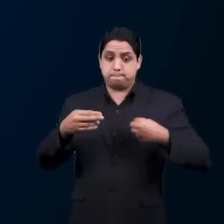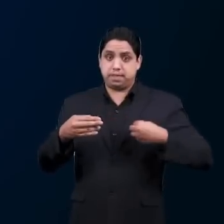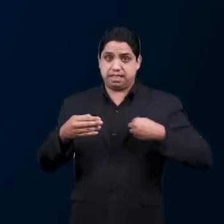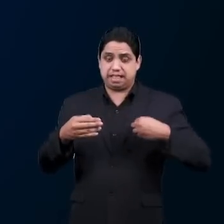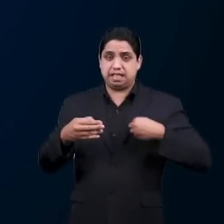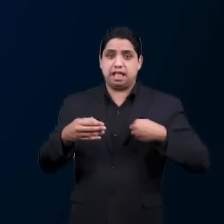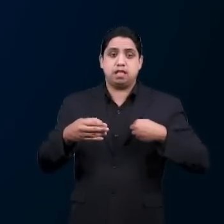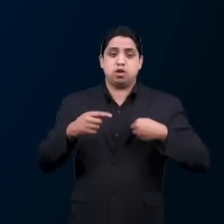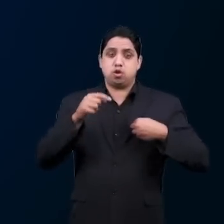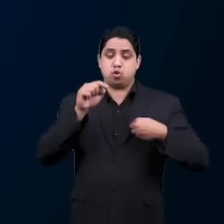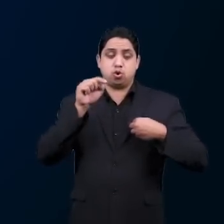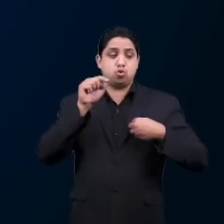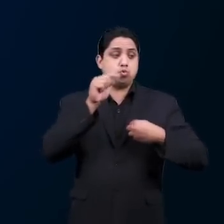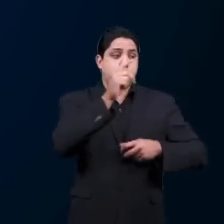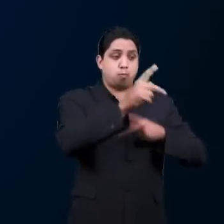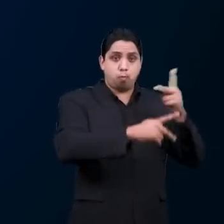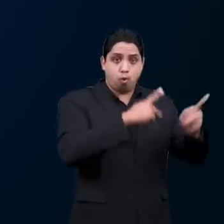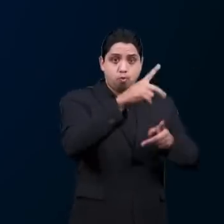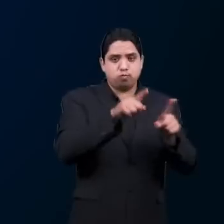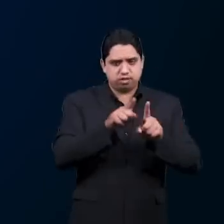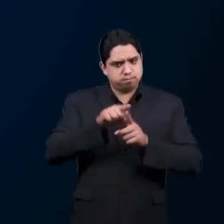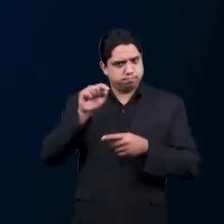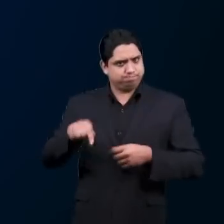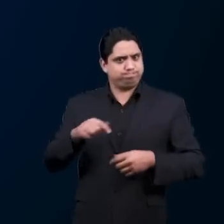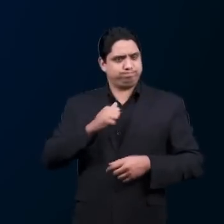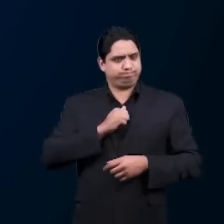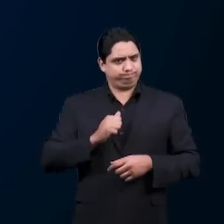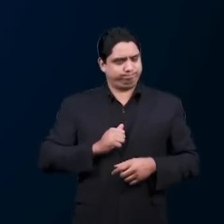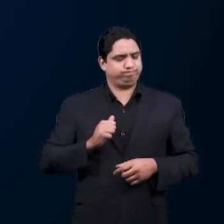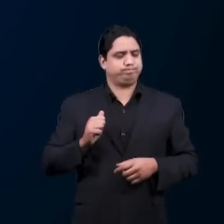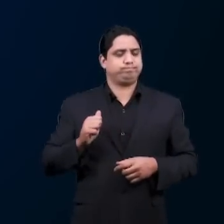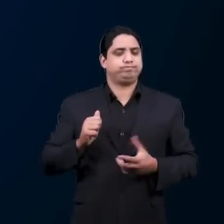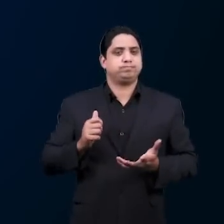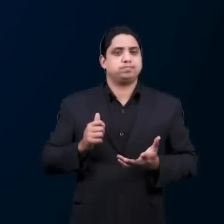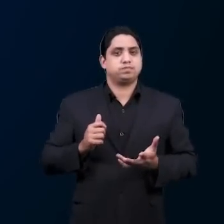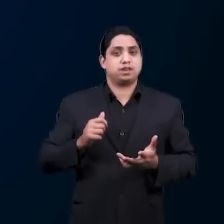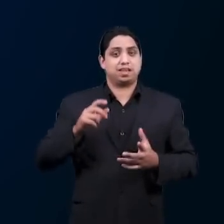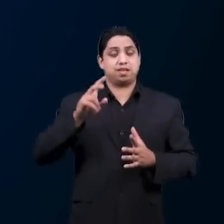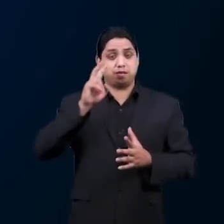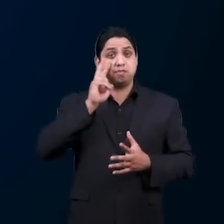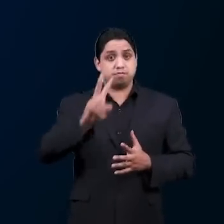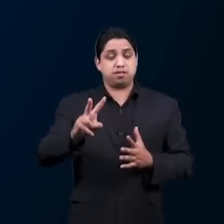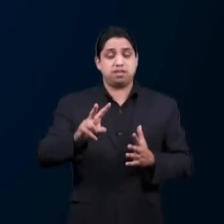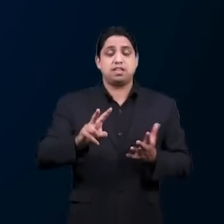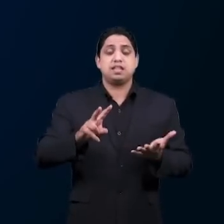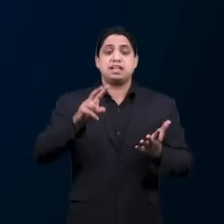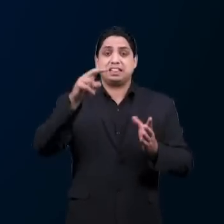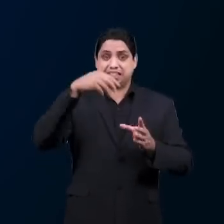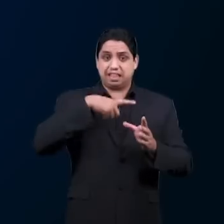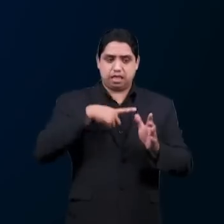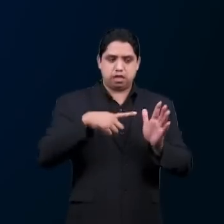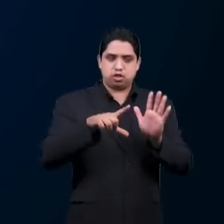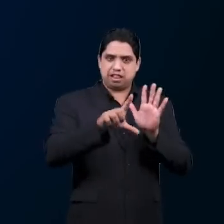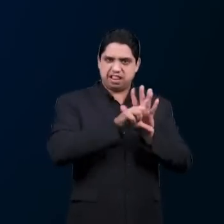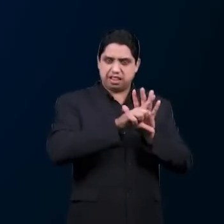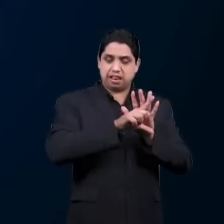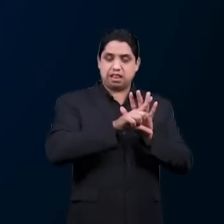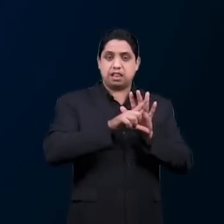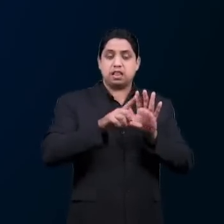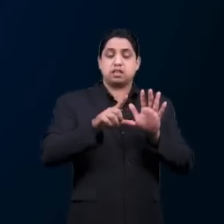e pelo pecado do povo. Podemos ver isso no livro de Levíticos, capítulo